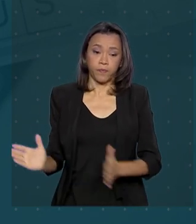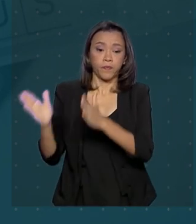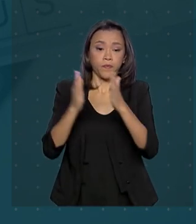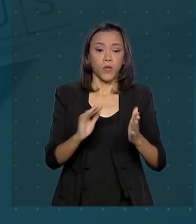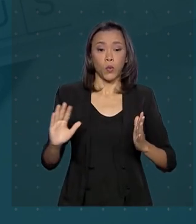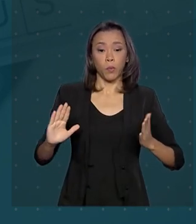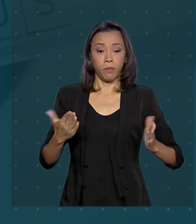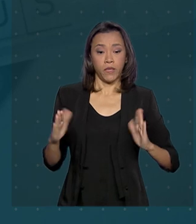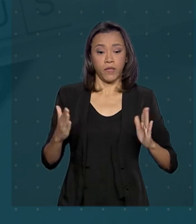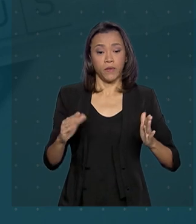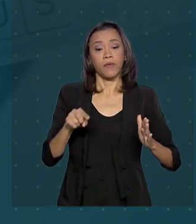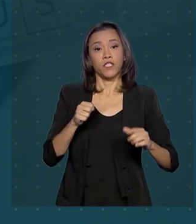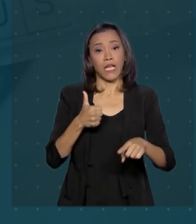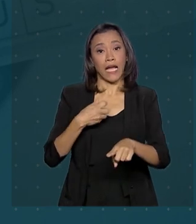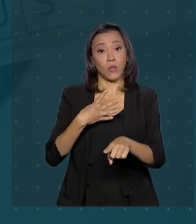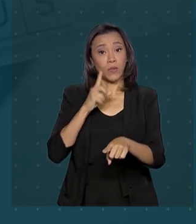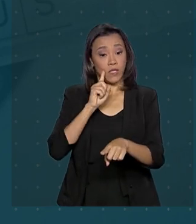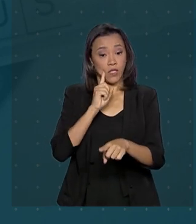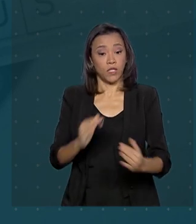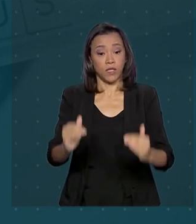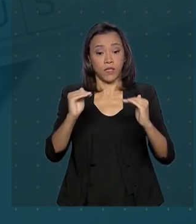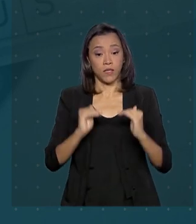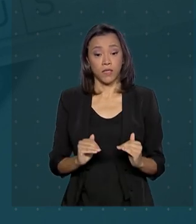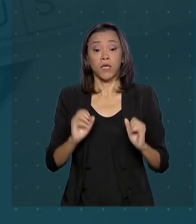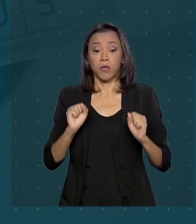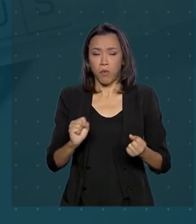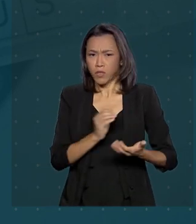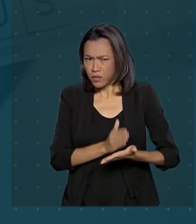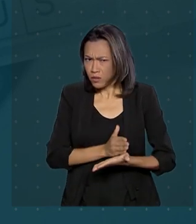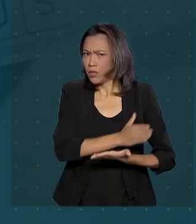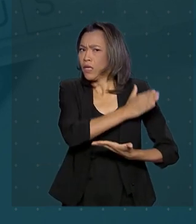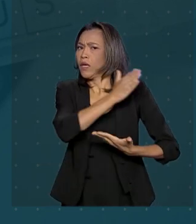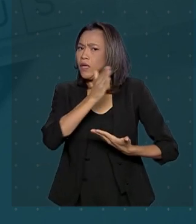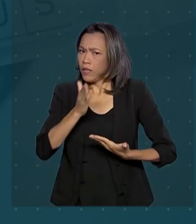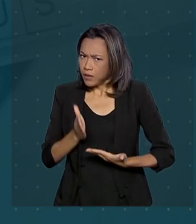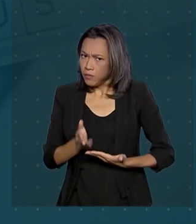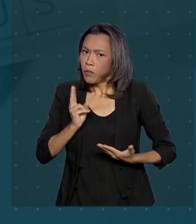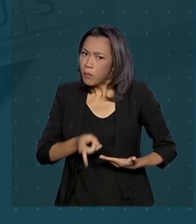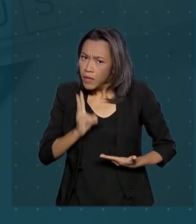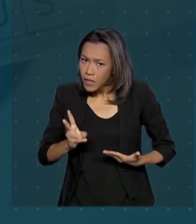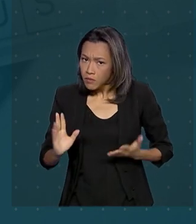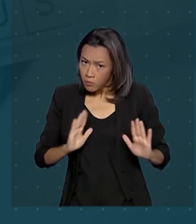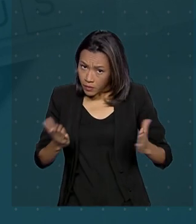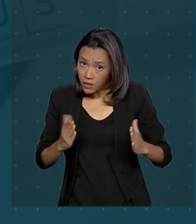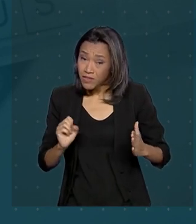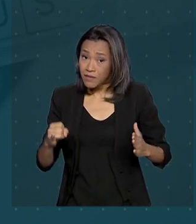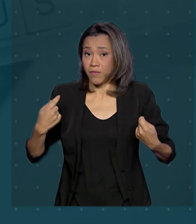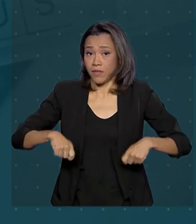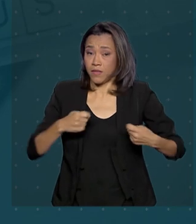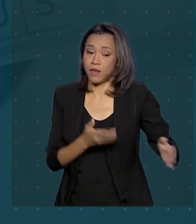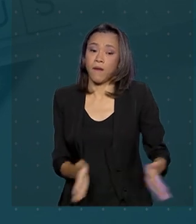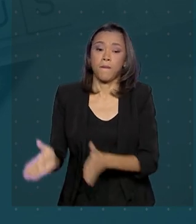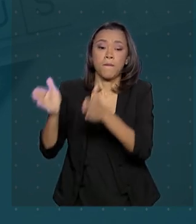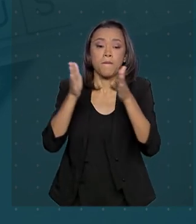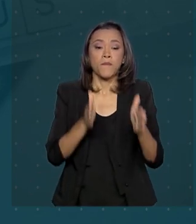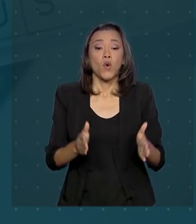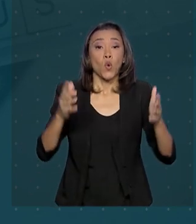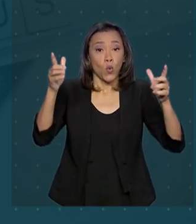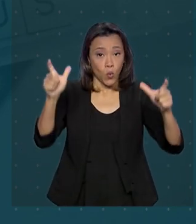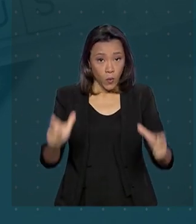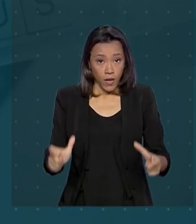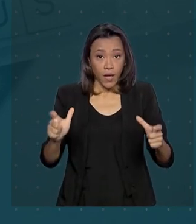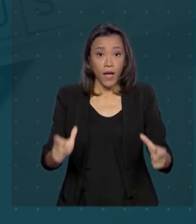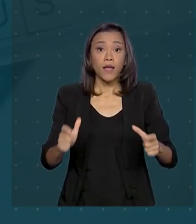isolamento é de 14 dias e pode ser estendido por isso o nildo se houver necessidade já o local da